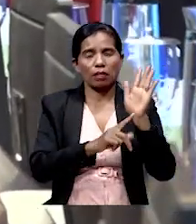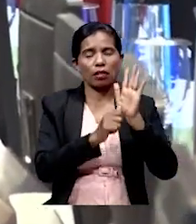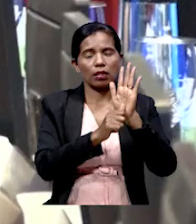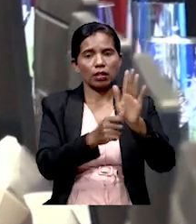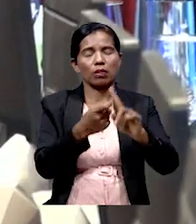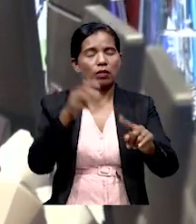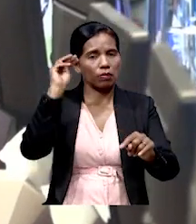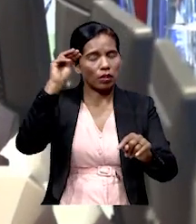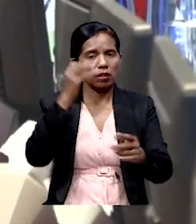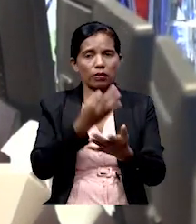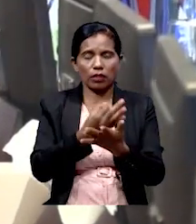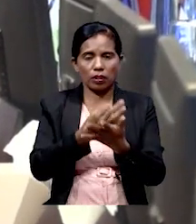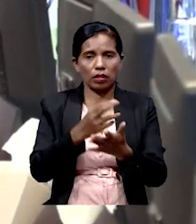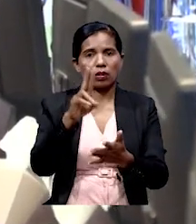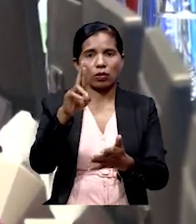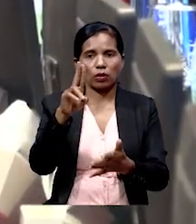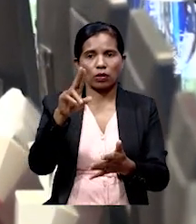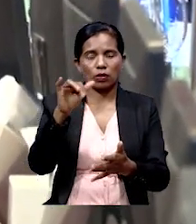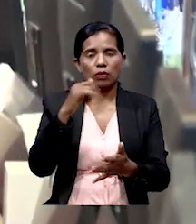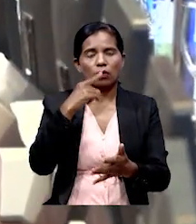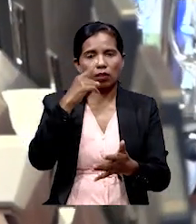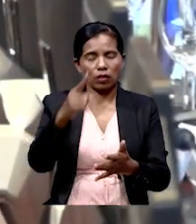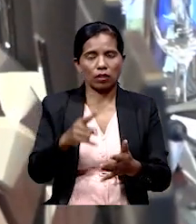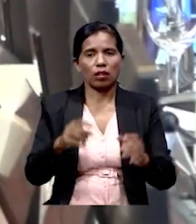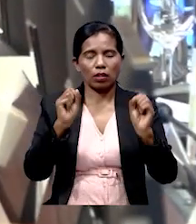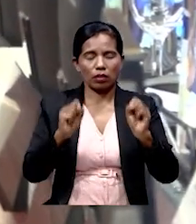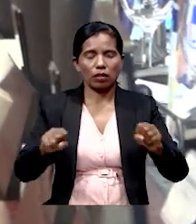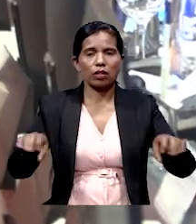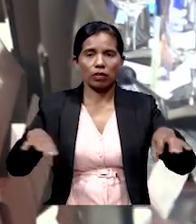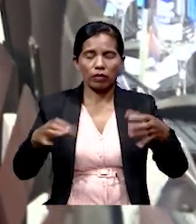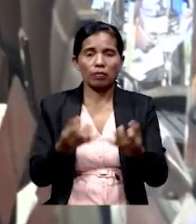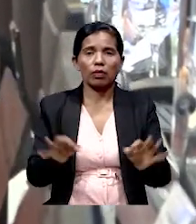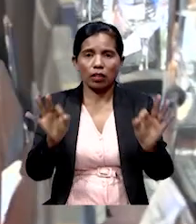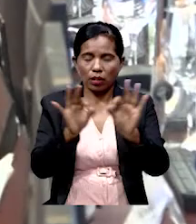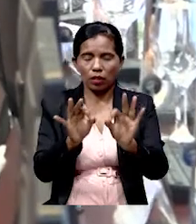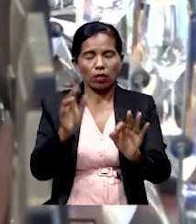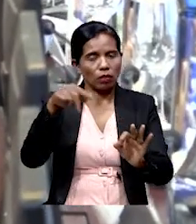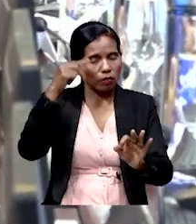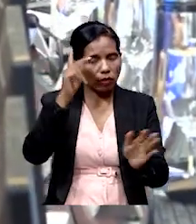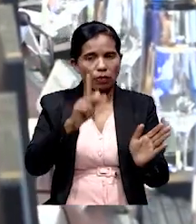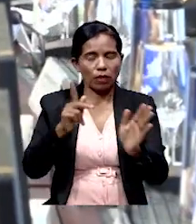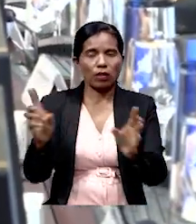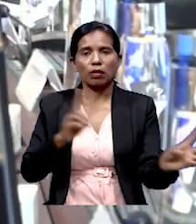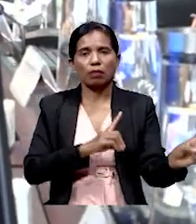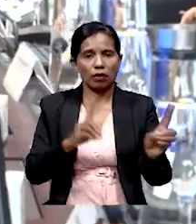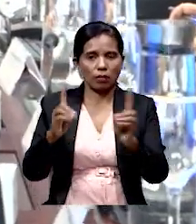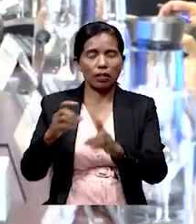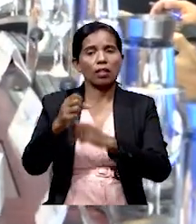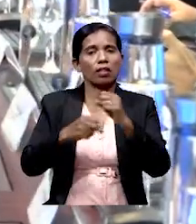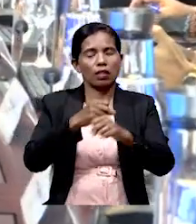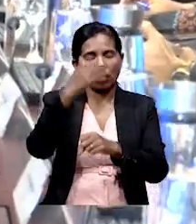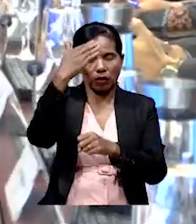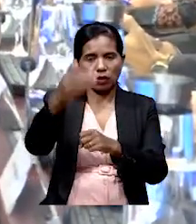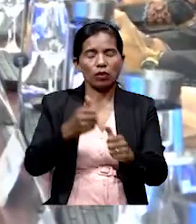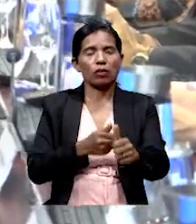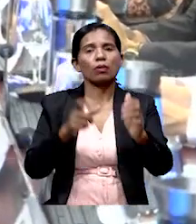Finanças Rui Augusto Gomes, quando a opção principal sira, nebe Governo planeia ato implementa e atina no en. Tirle enquadramento do